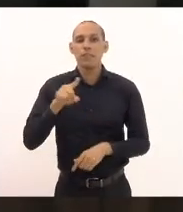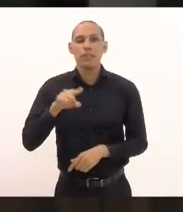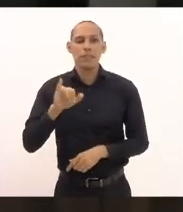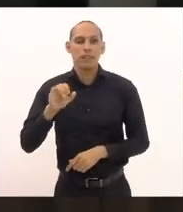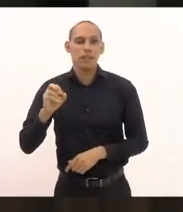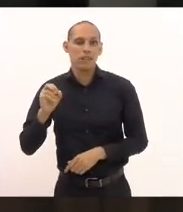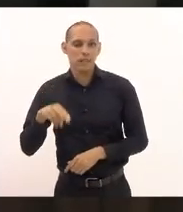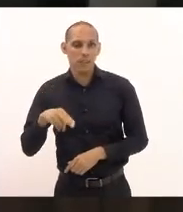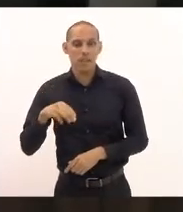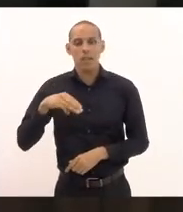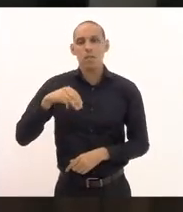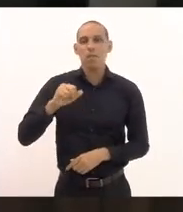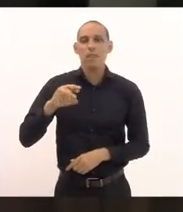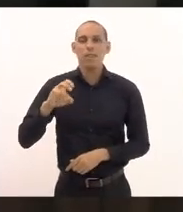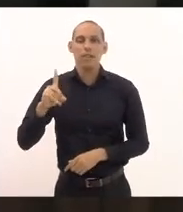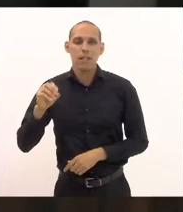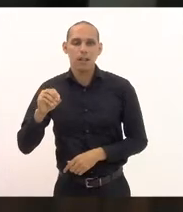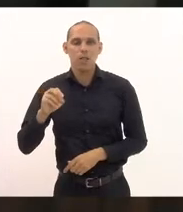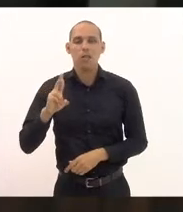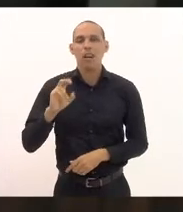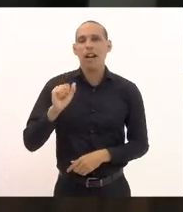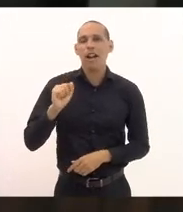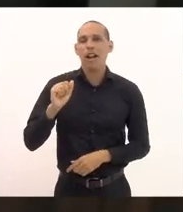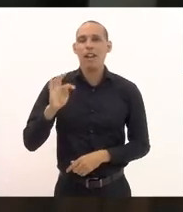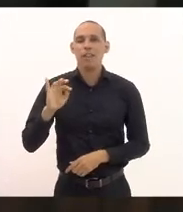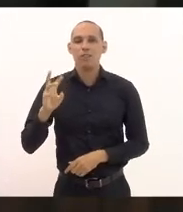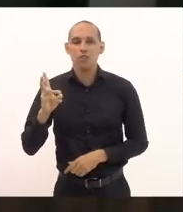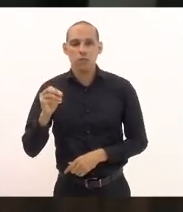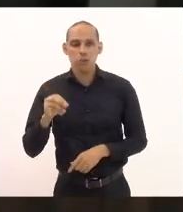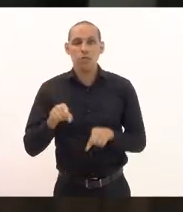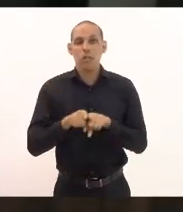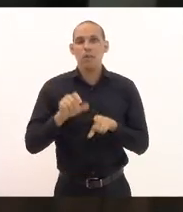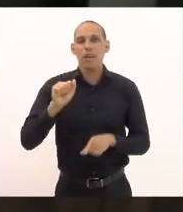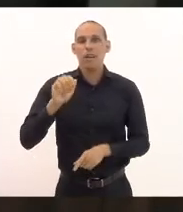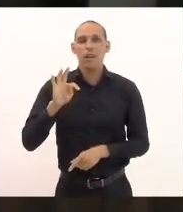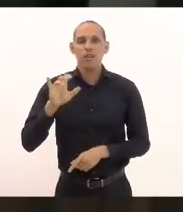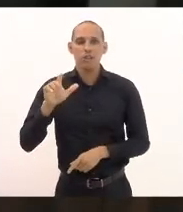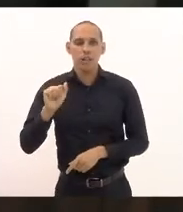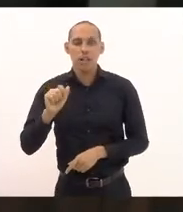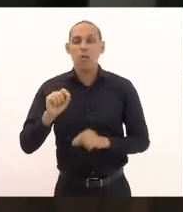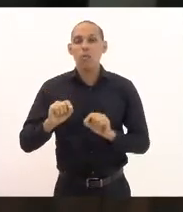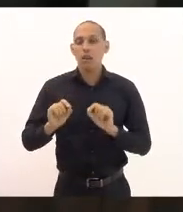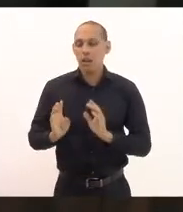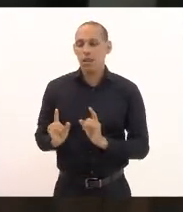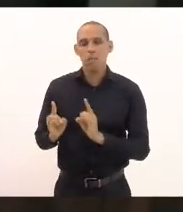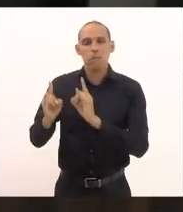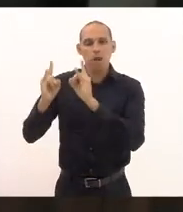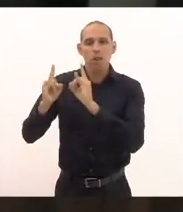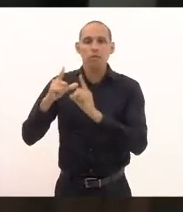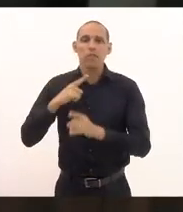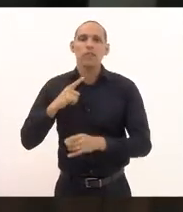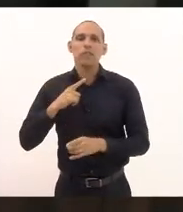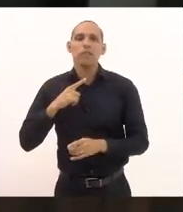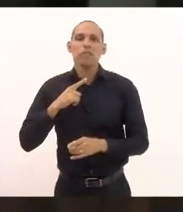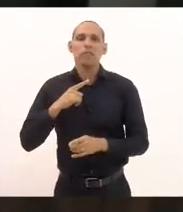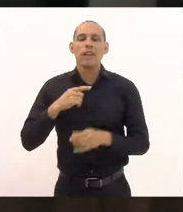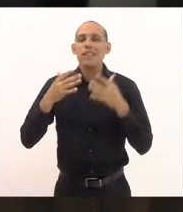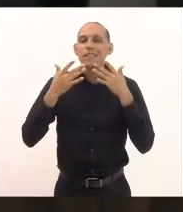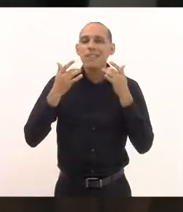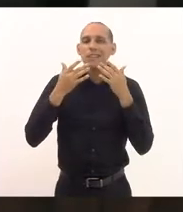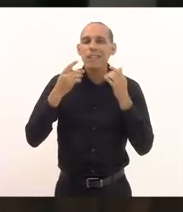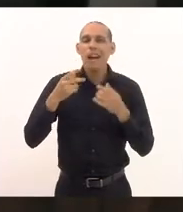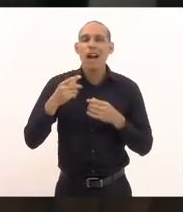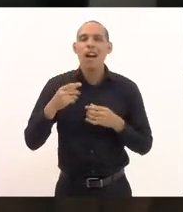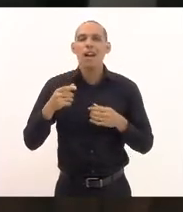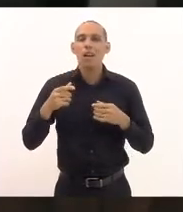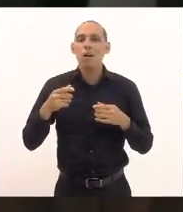Marcelo Dino, Giovanni Ratinho, Marcelo Cabeleireiro e Atila Nunes, que tomba o imóvel onde está situado o Teatro Princesa Isabel como